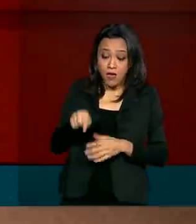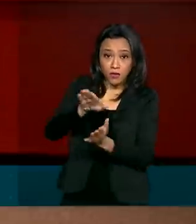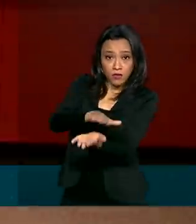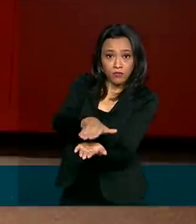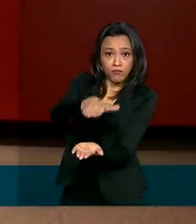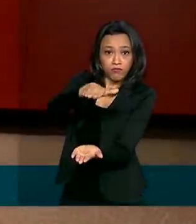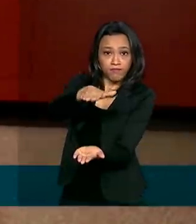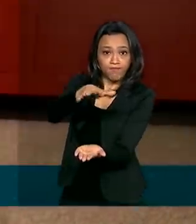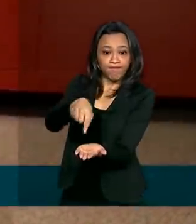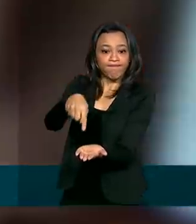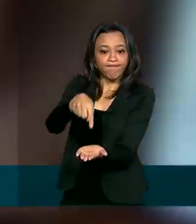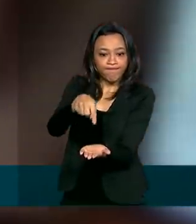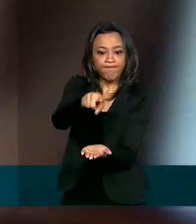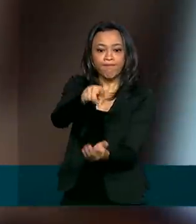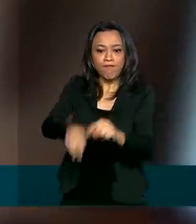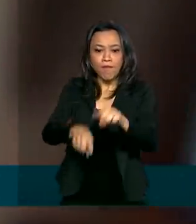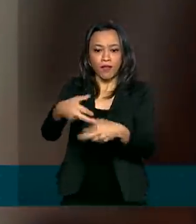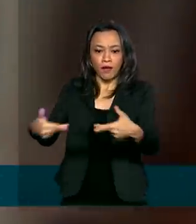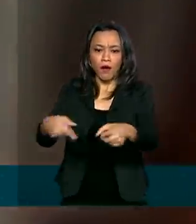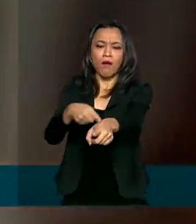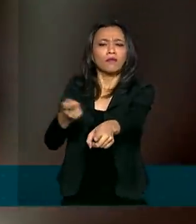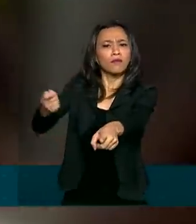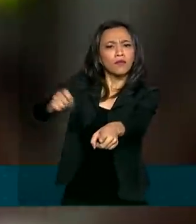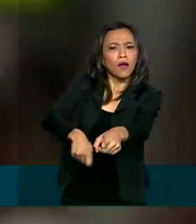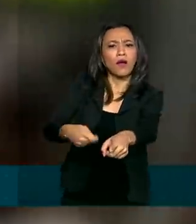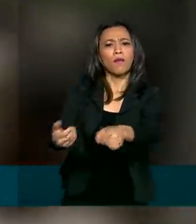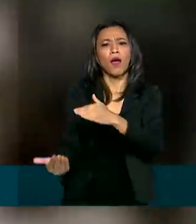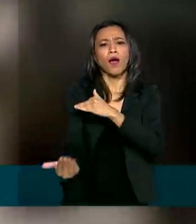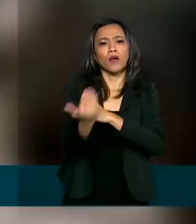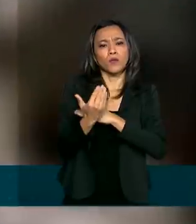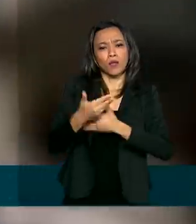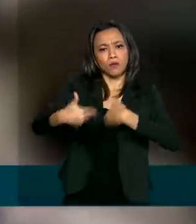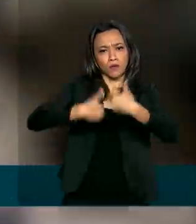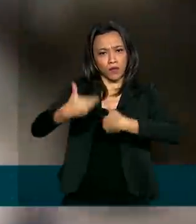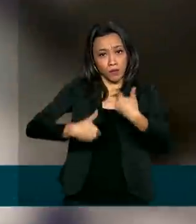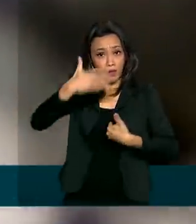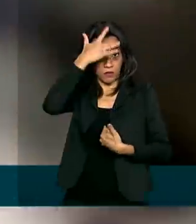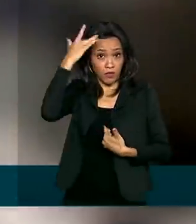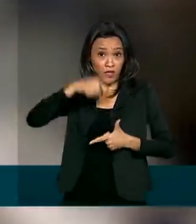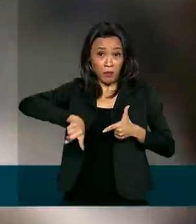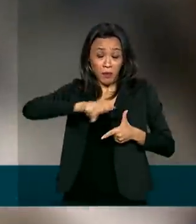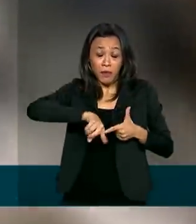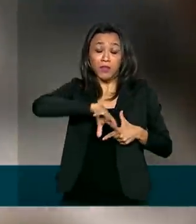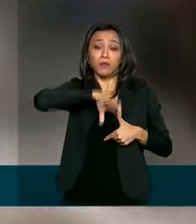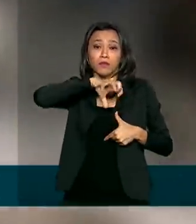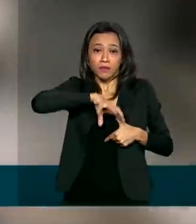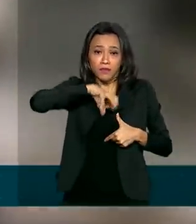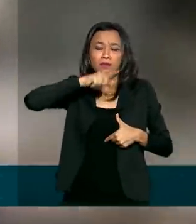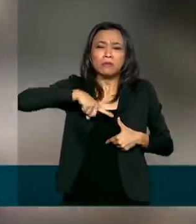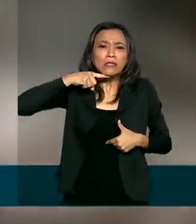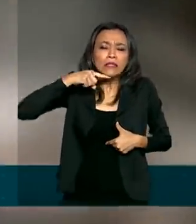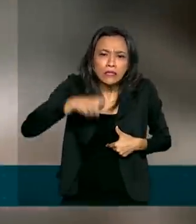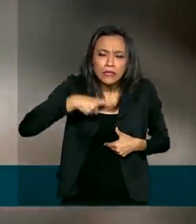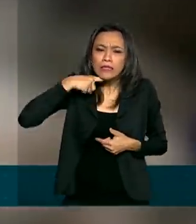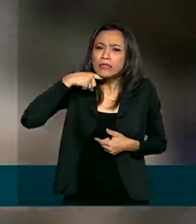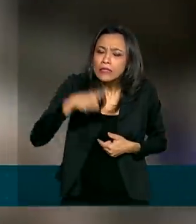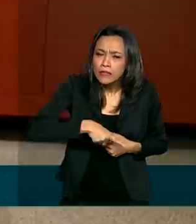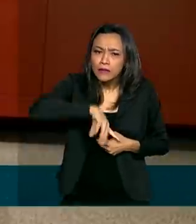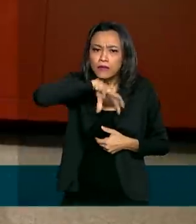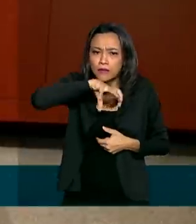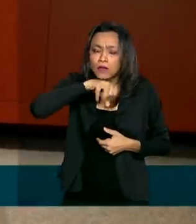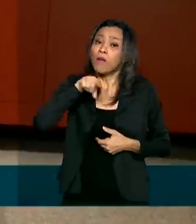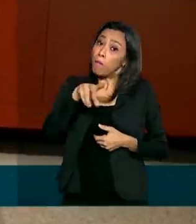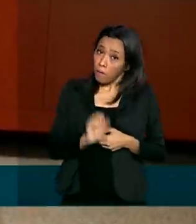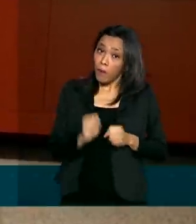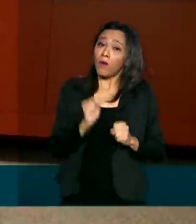Air One pode ajudar no tratamento de pessoas com síndromes respiratórias. O equipamento pode ainda